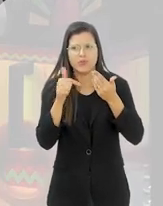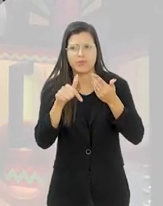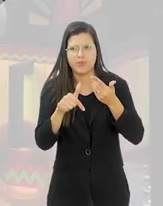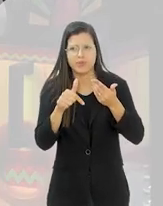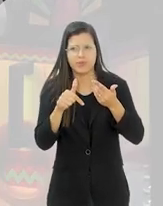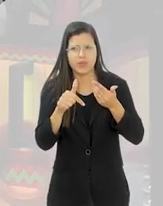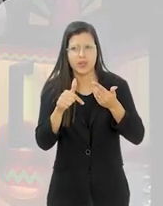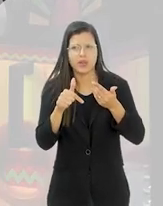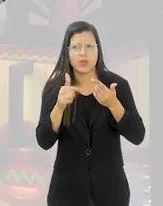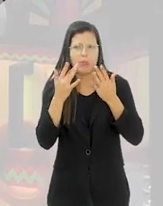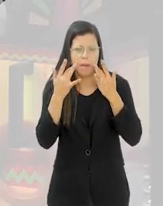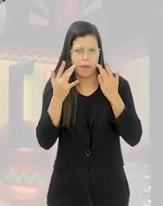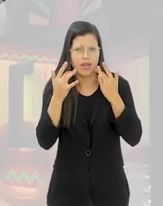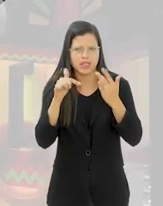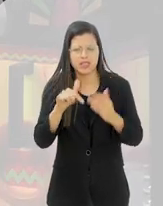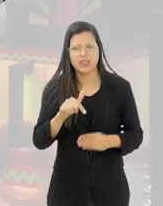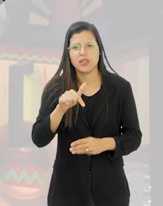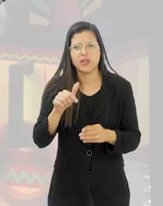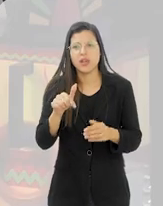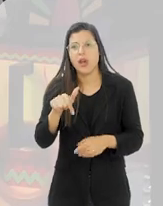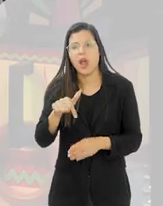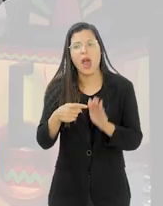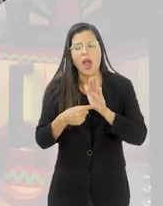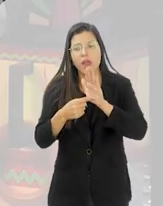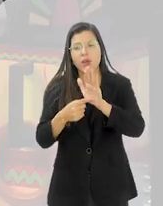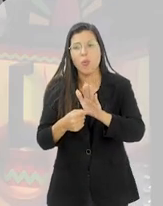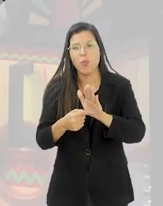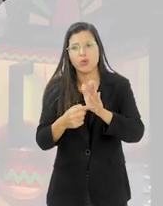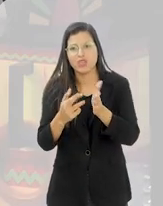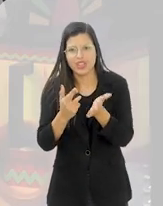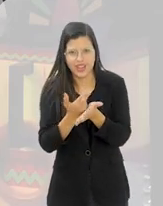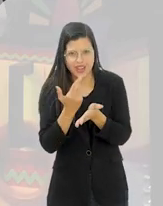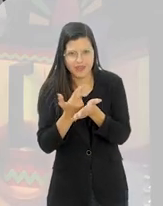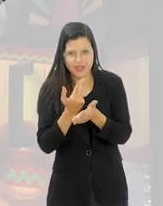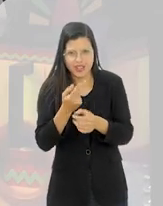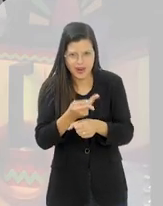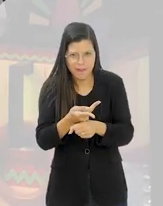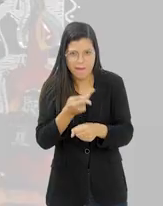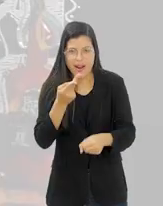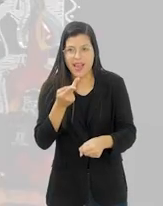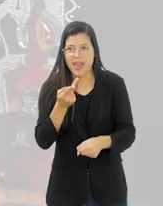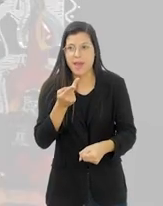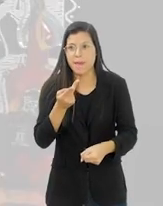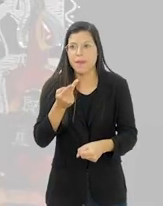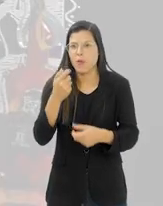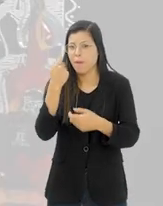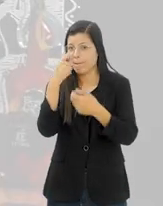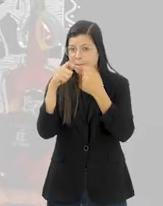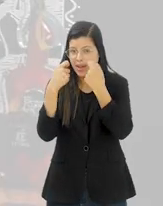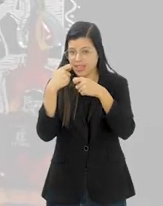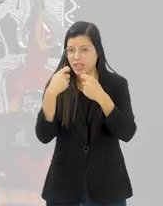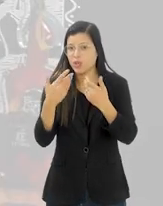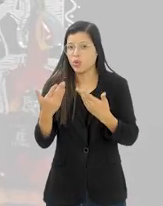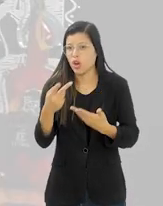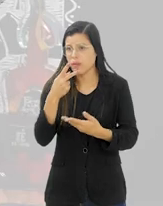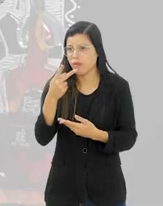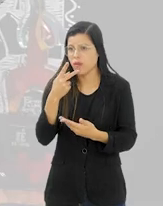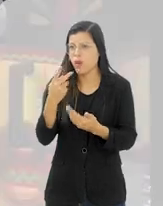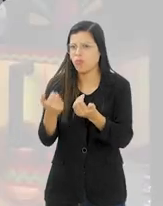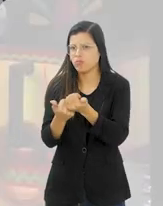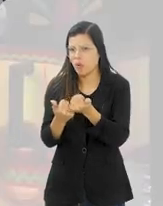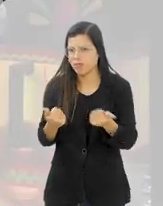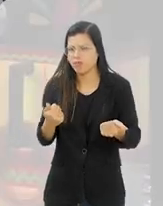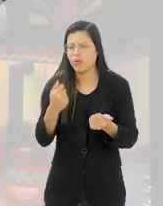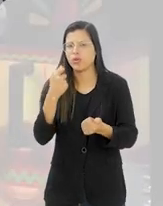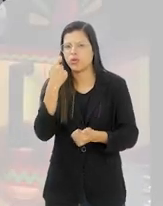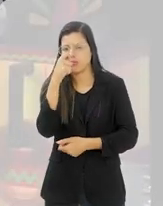numa peça, né? Ele ia trabalhar com a cenografia, e eu mostrei a revista que eu fui premiado. Eu escutei isso de uma maquiadora artística, de um assistente